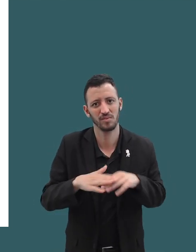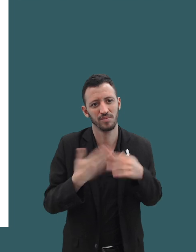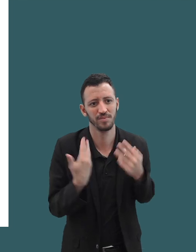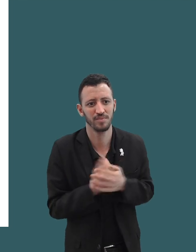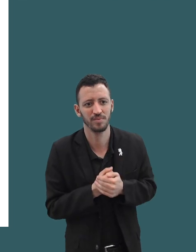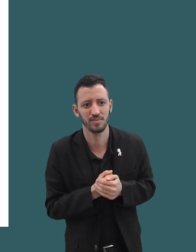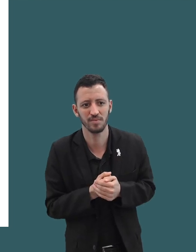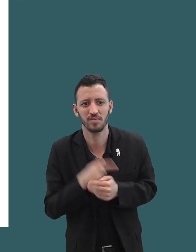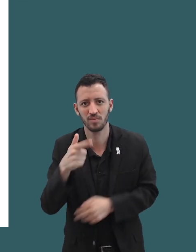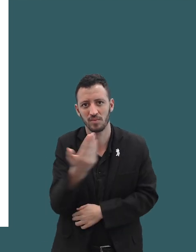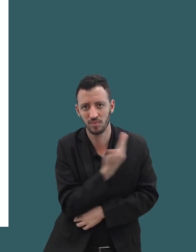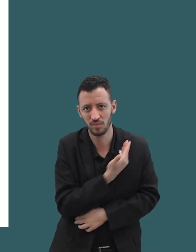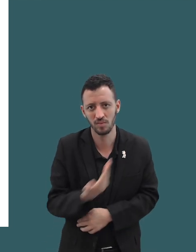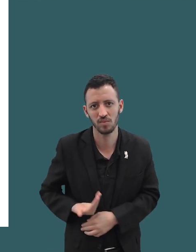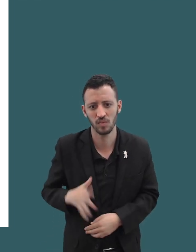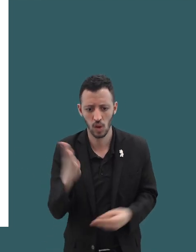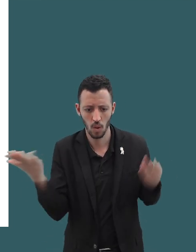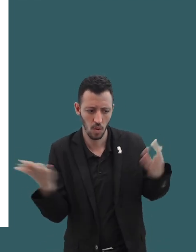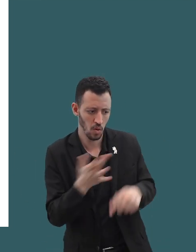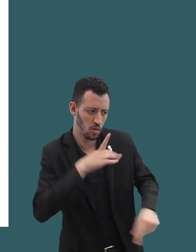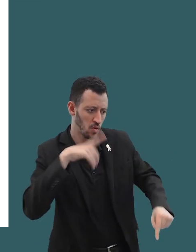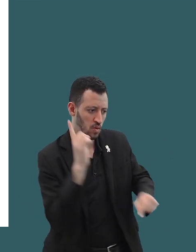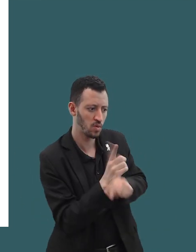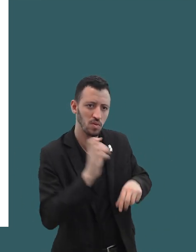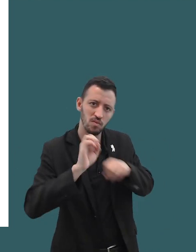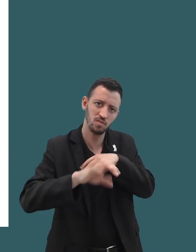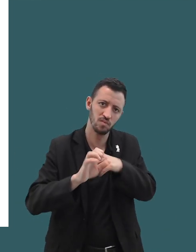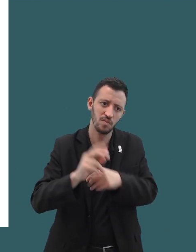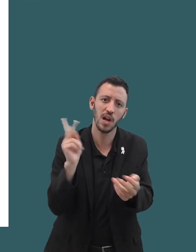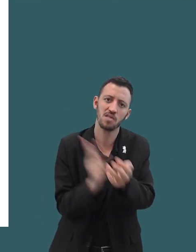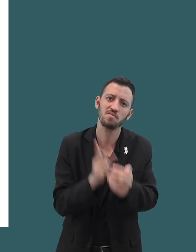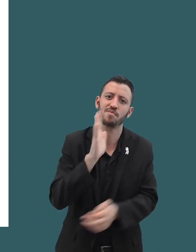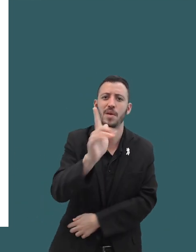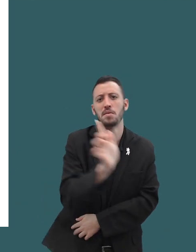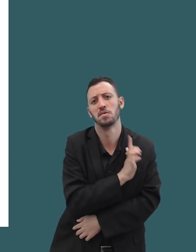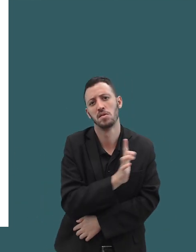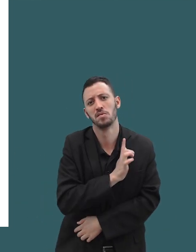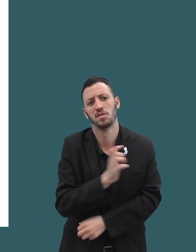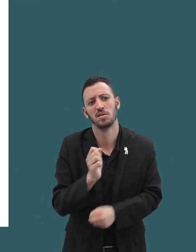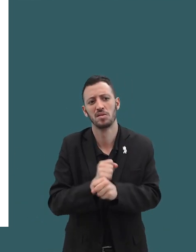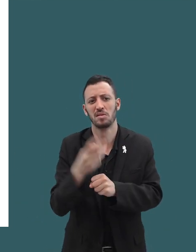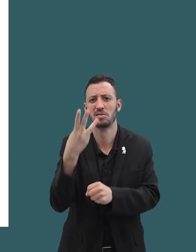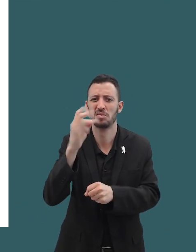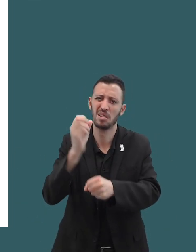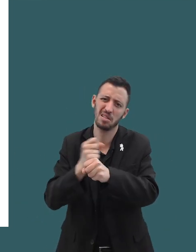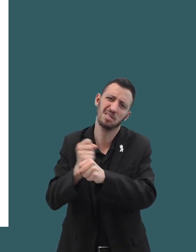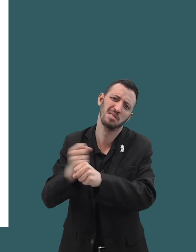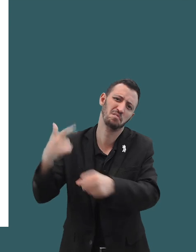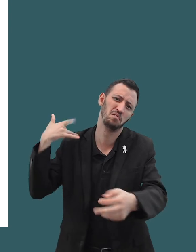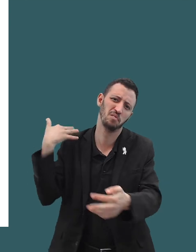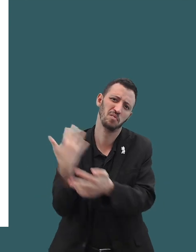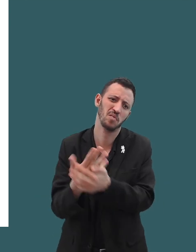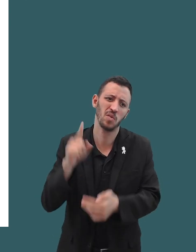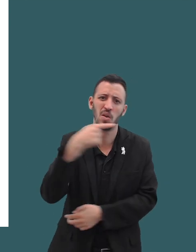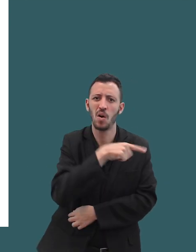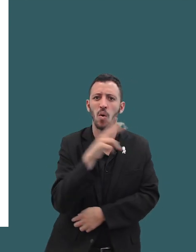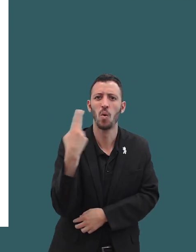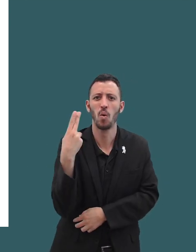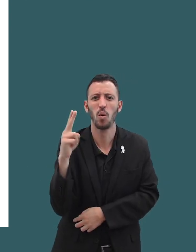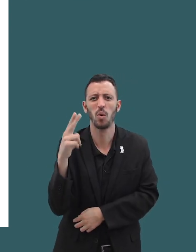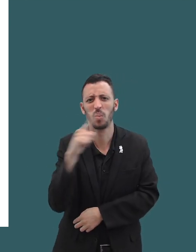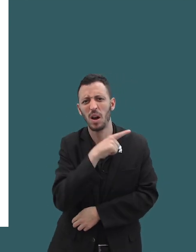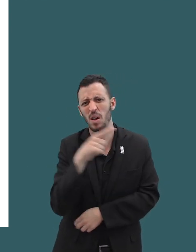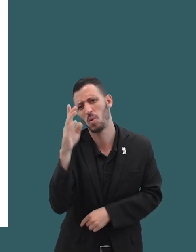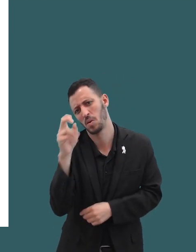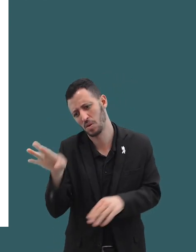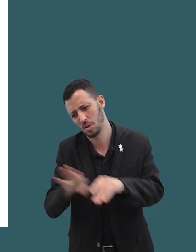que o governo descobriu agora a educação midiática, mas, na verdade, ela já existe há pelo menos 30 anos, né, no Uruguai e no Brasil,